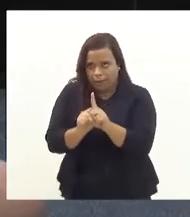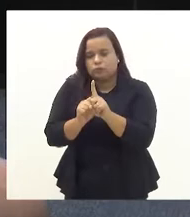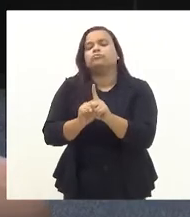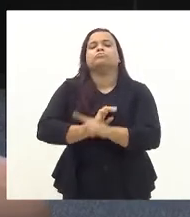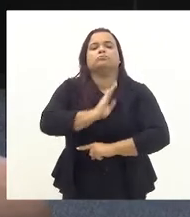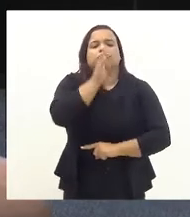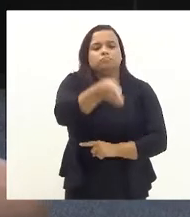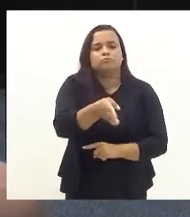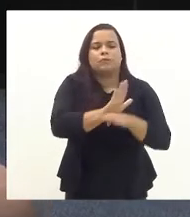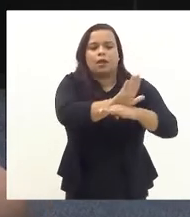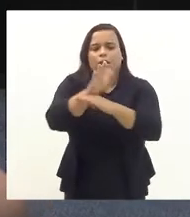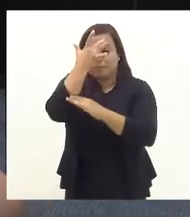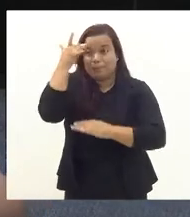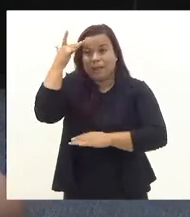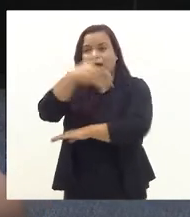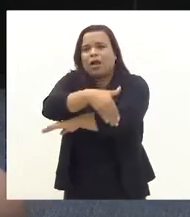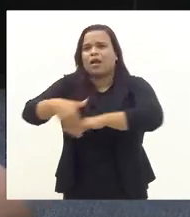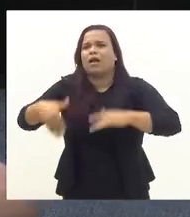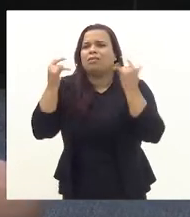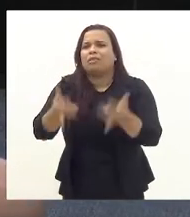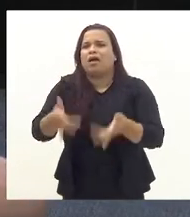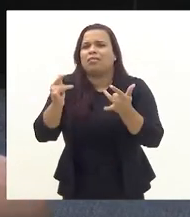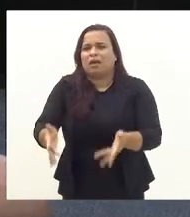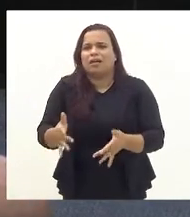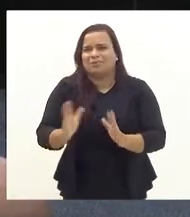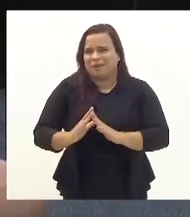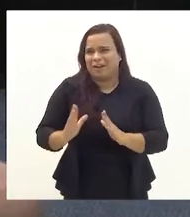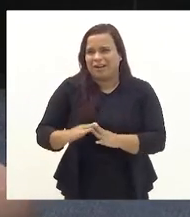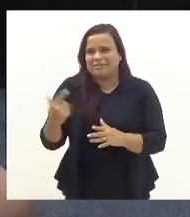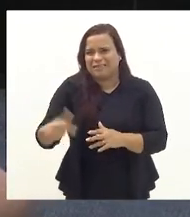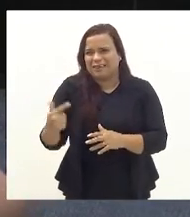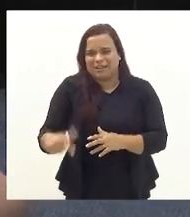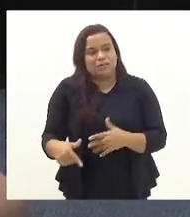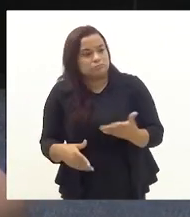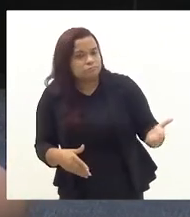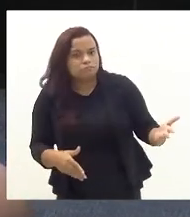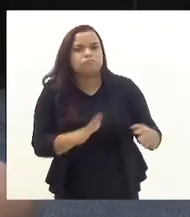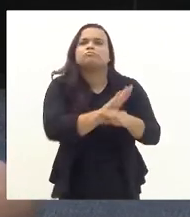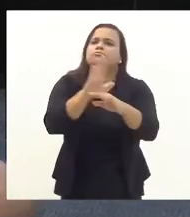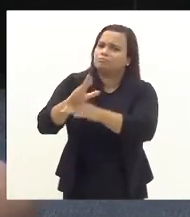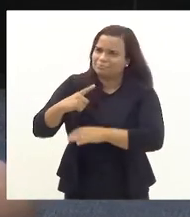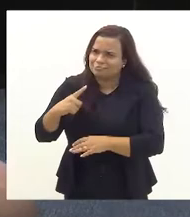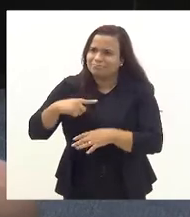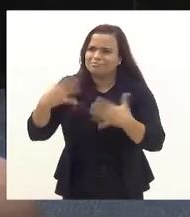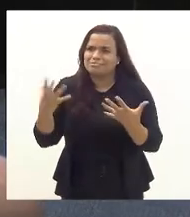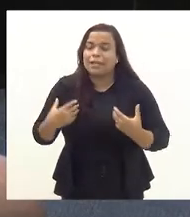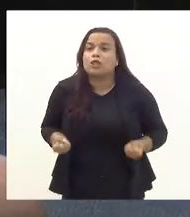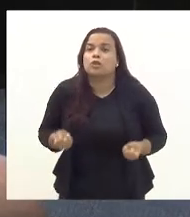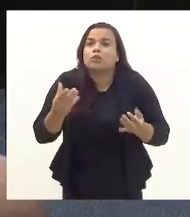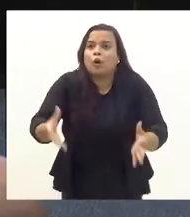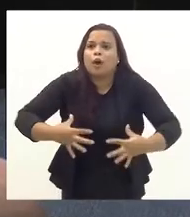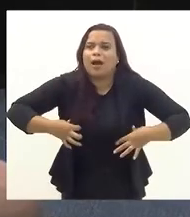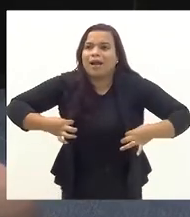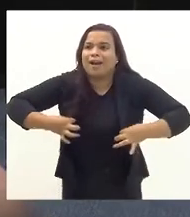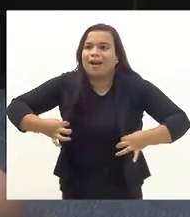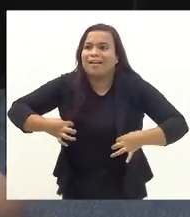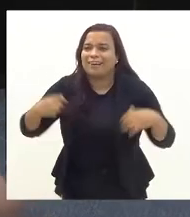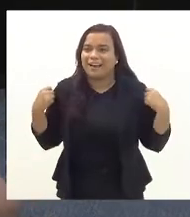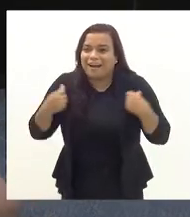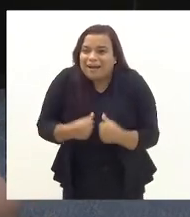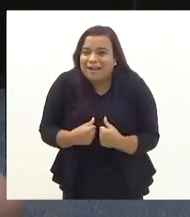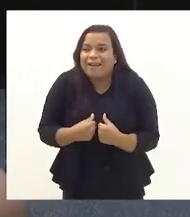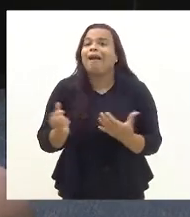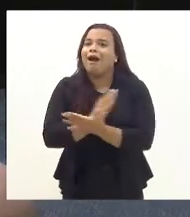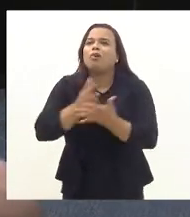Né? Então, eu acho que não só isso. doação do agasalho, começaram já a fazer, algumas